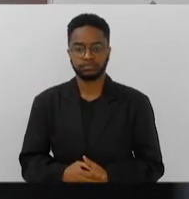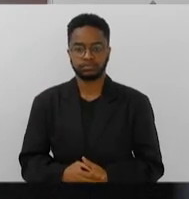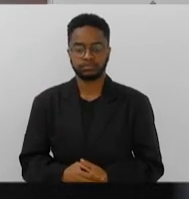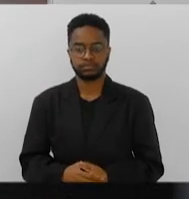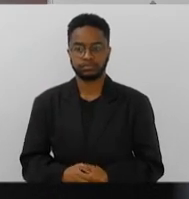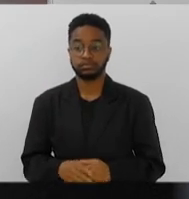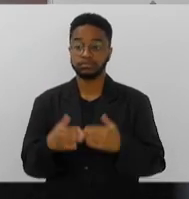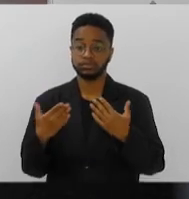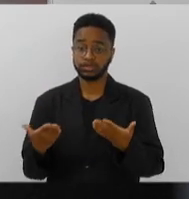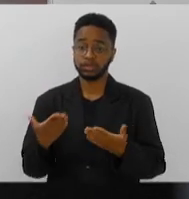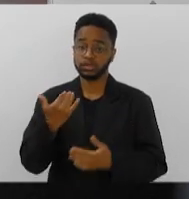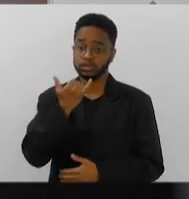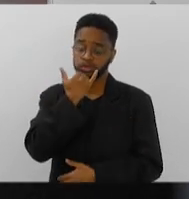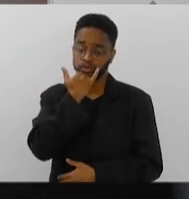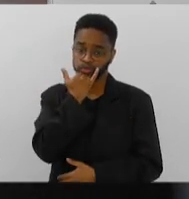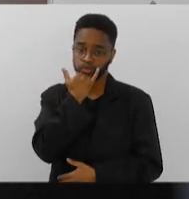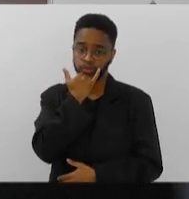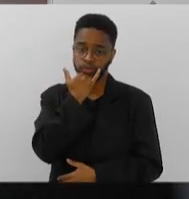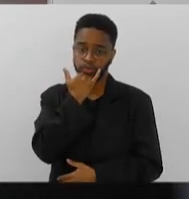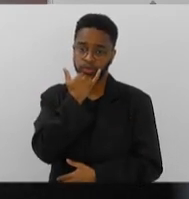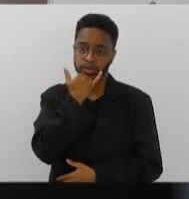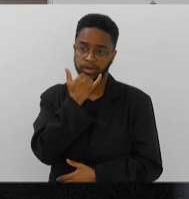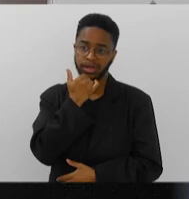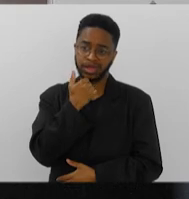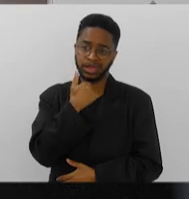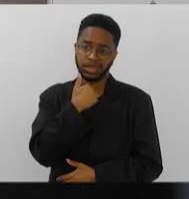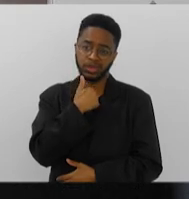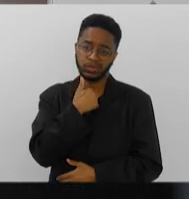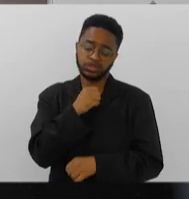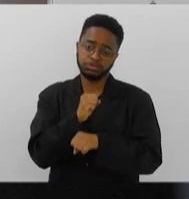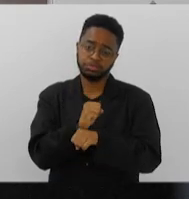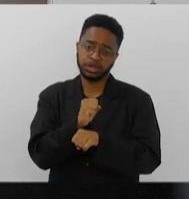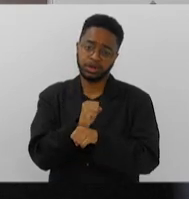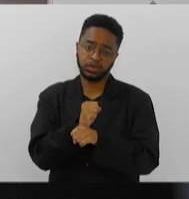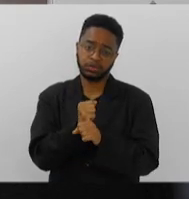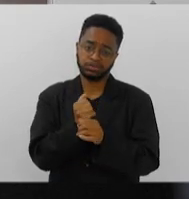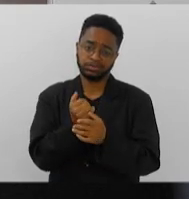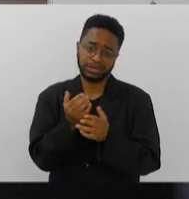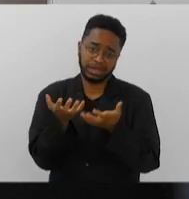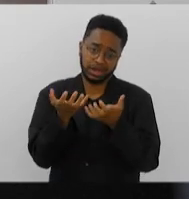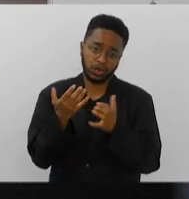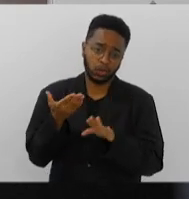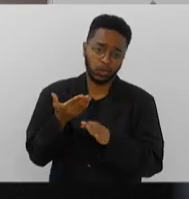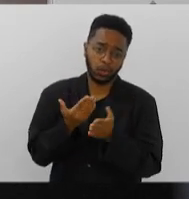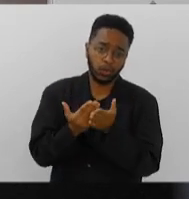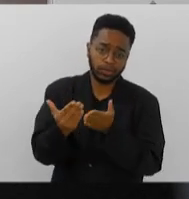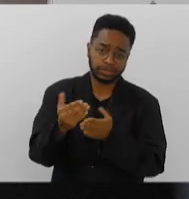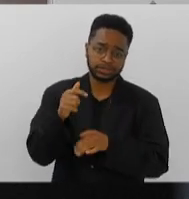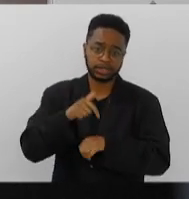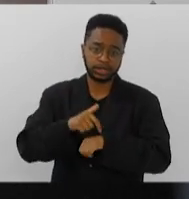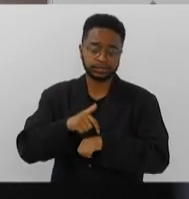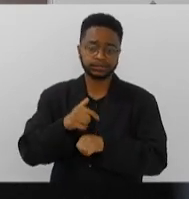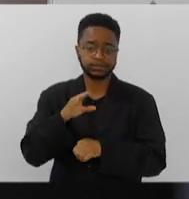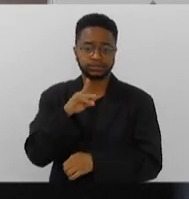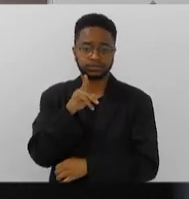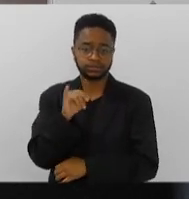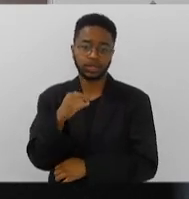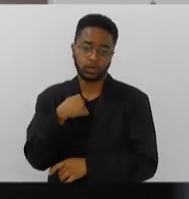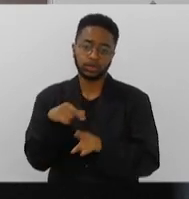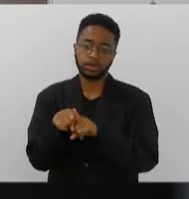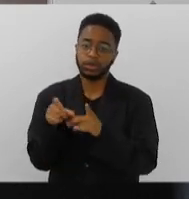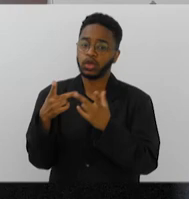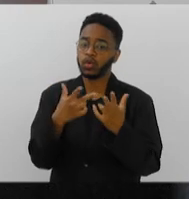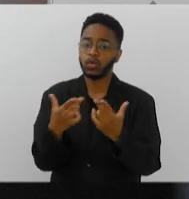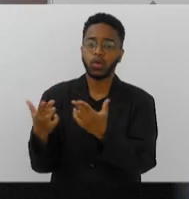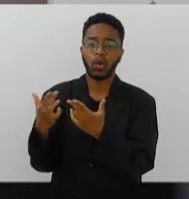Portanto, me desculpe, eu estava esperando muito por esse momento e a gente já está há tanto tempo. Eu também fiquei como essas mães